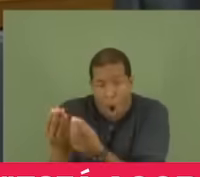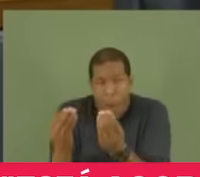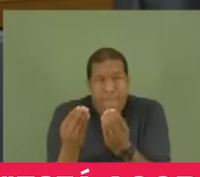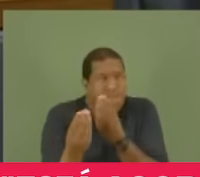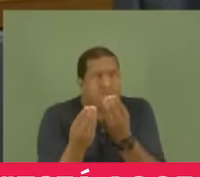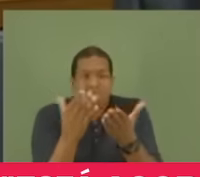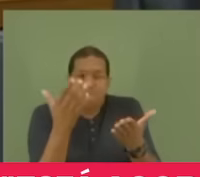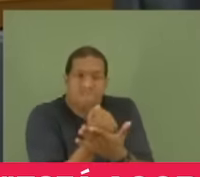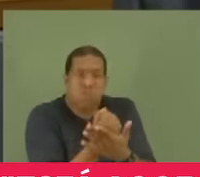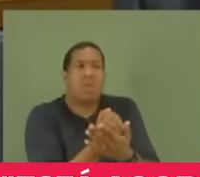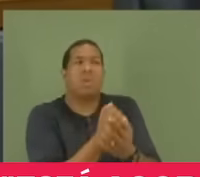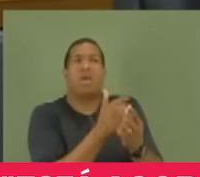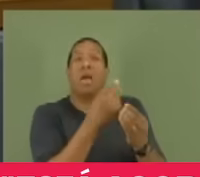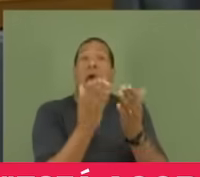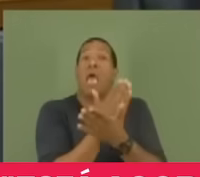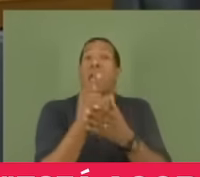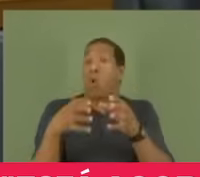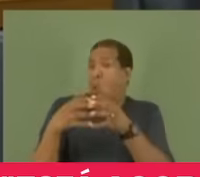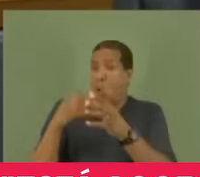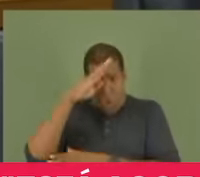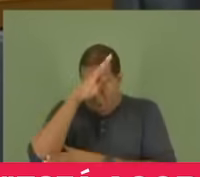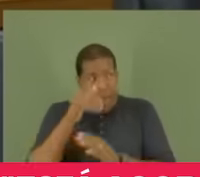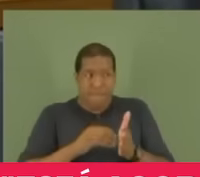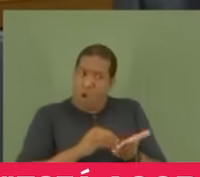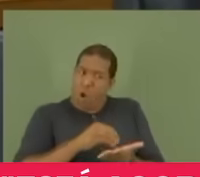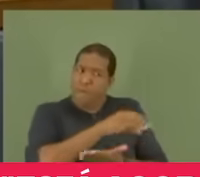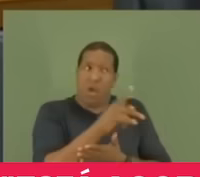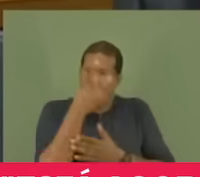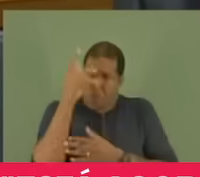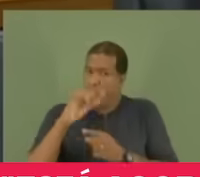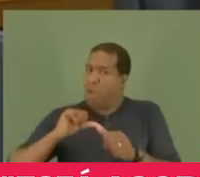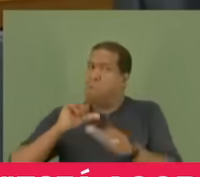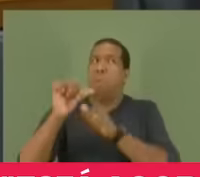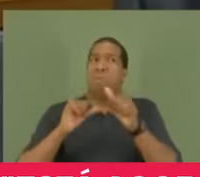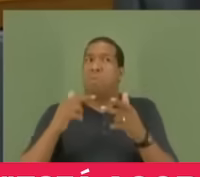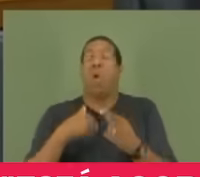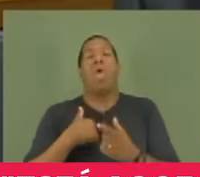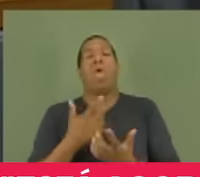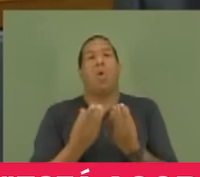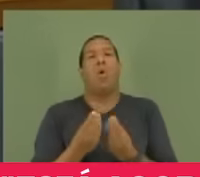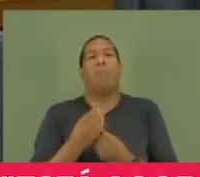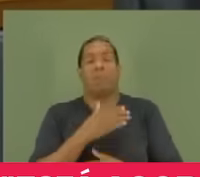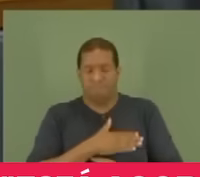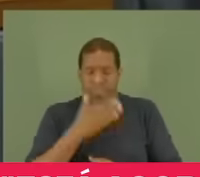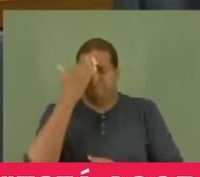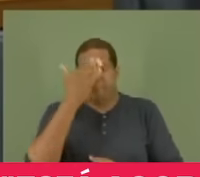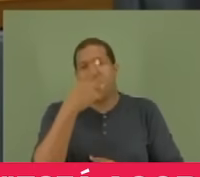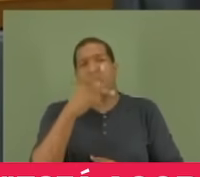em dar um golpe de Estado, fazendo com que até alguns bolsonaristas se afastassem. Chega, esse pessoal é radical demais. Eu estou absolutamente satisfeito com o